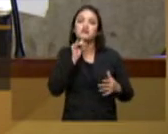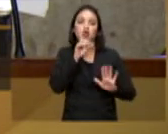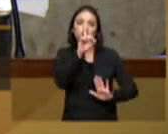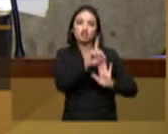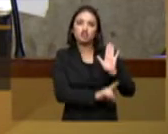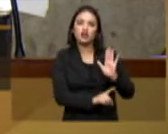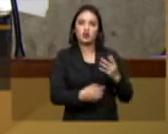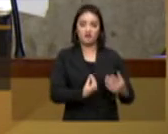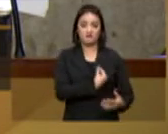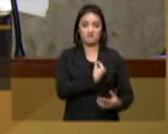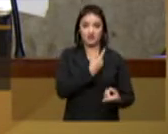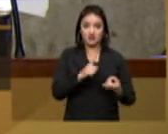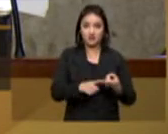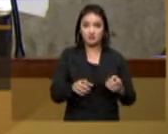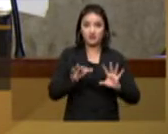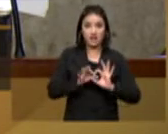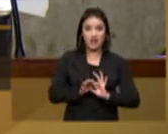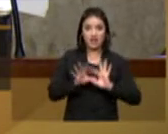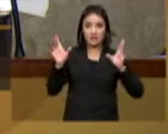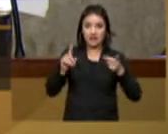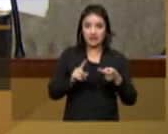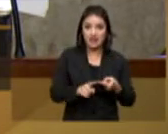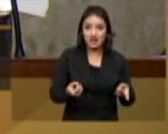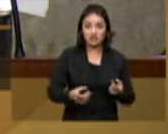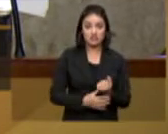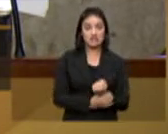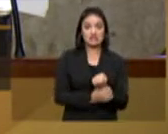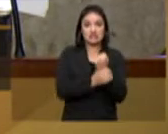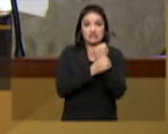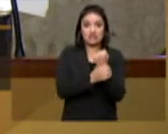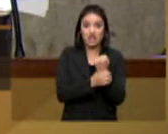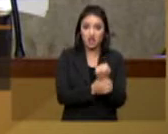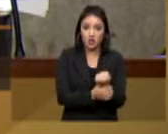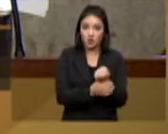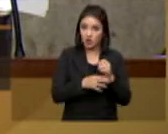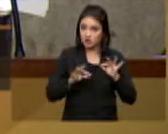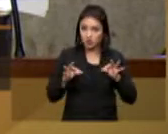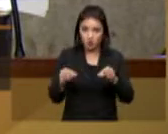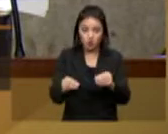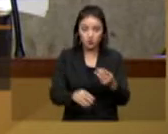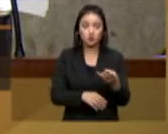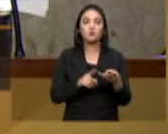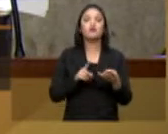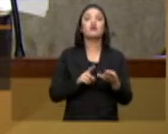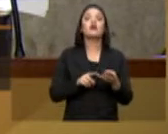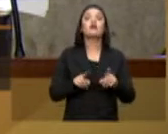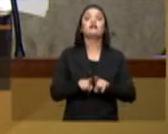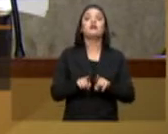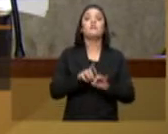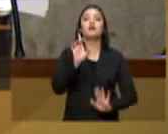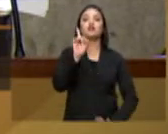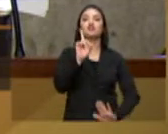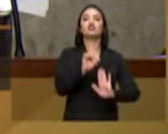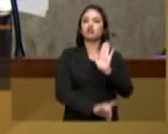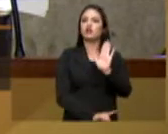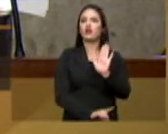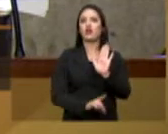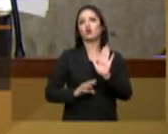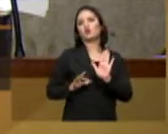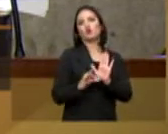o direito à liberdade, o direito à segurança em sua projeção global e o direito a ter